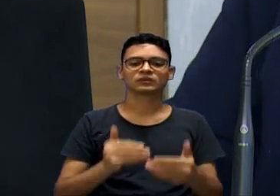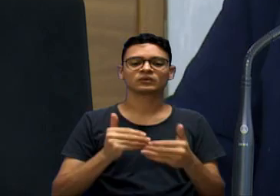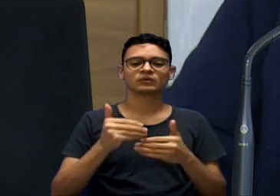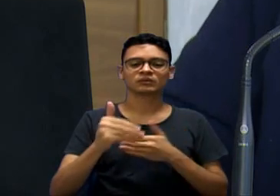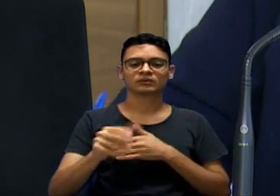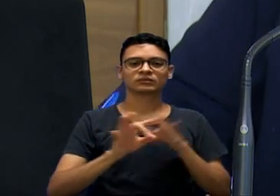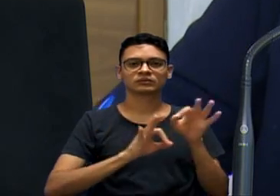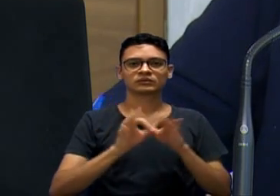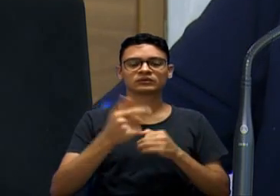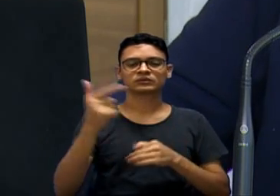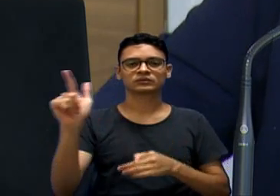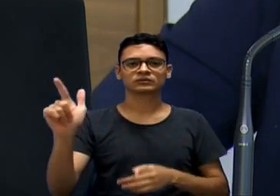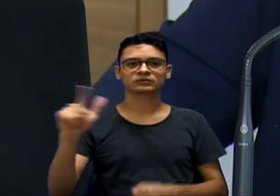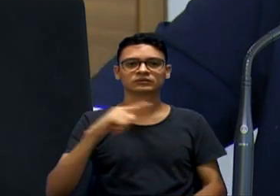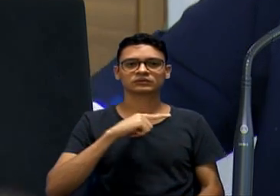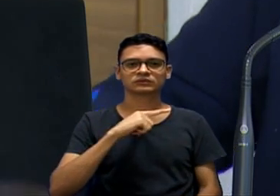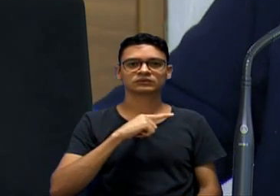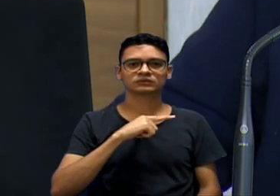projeto...